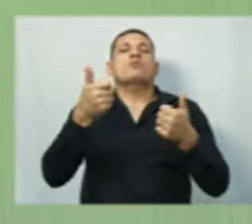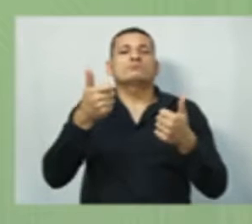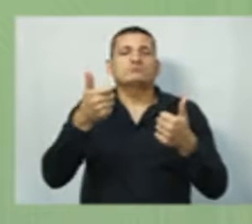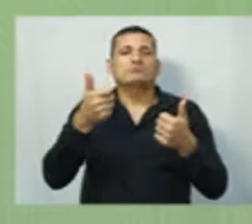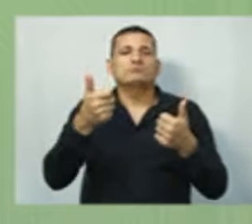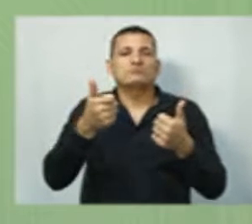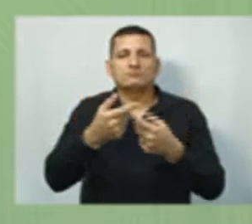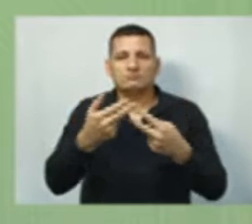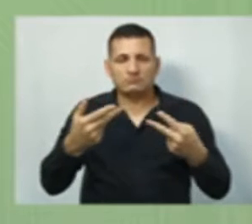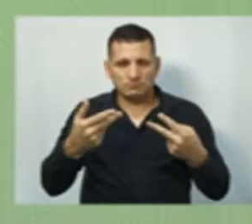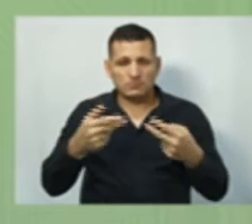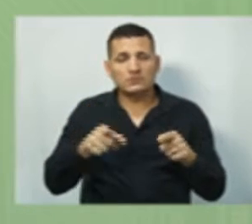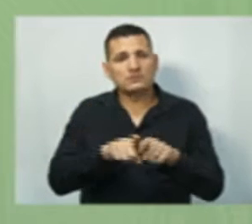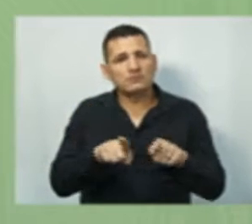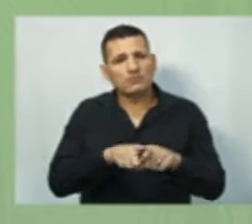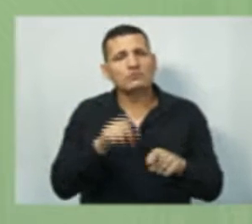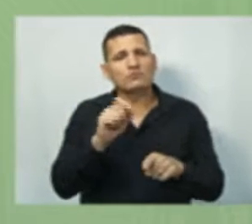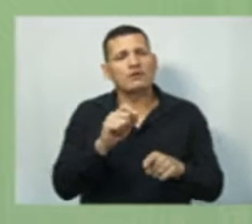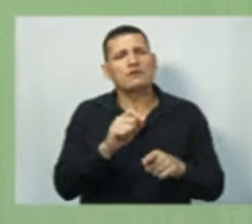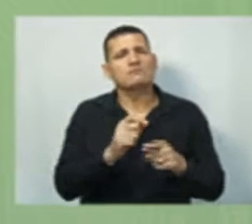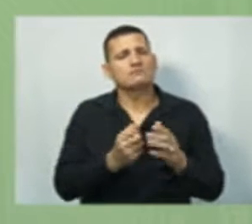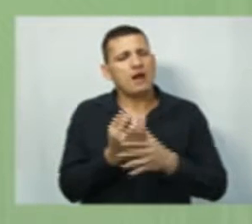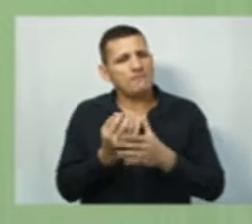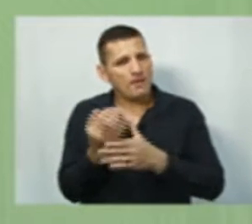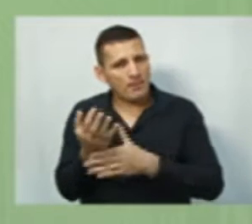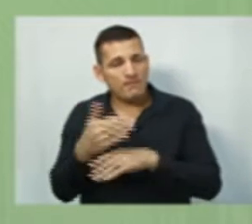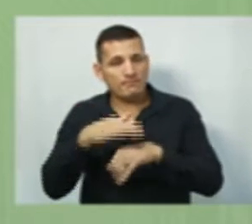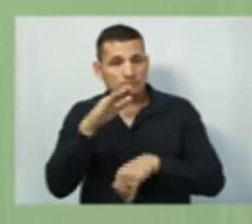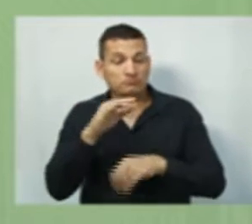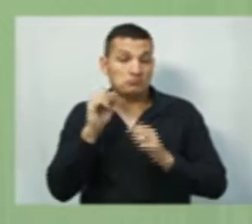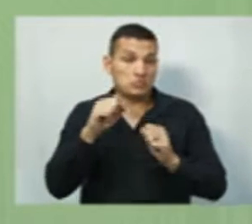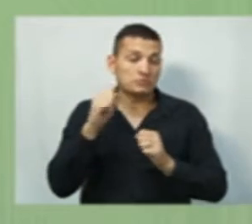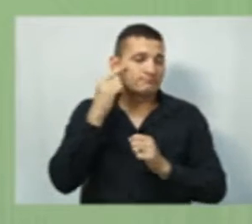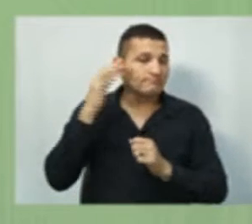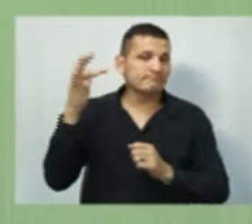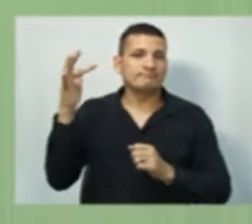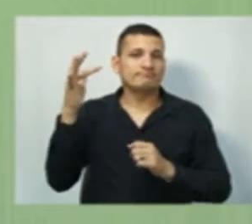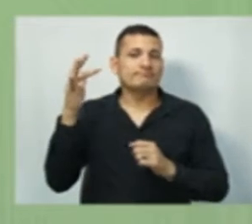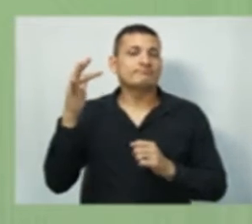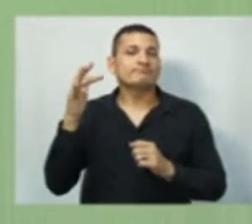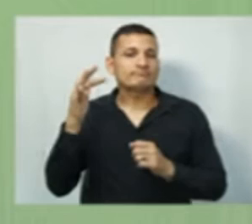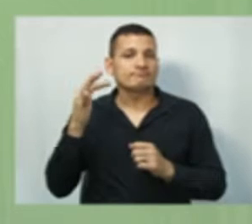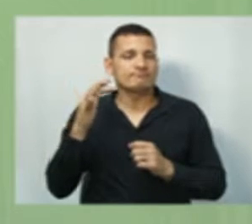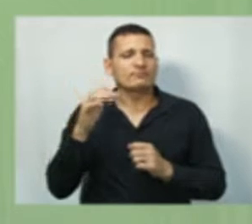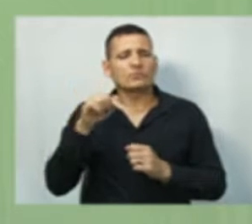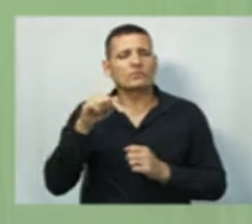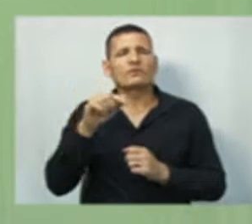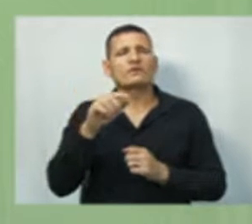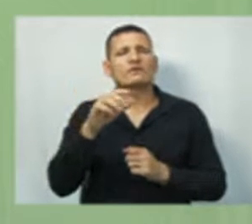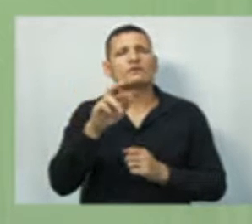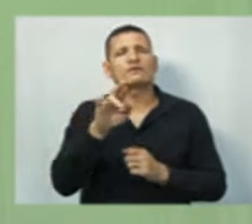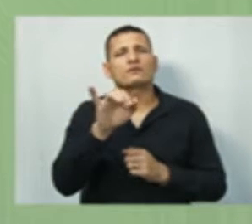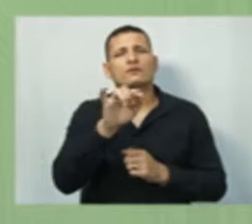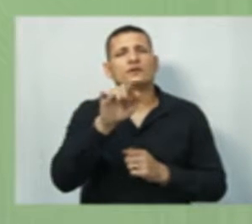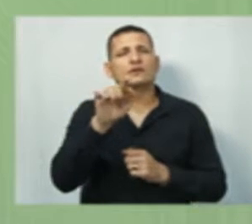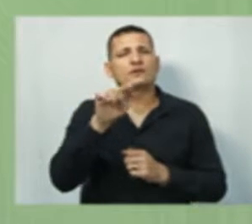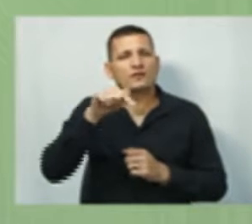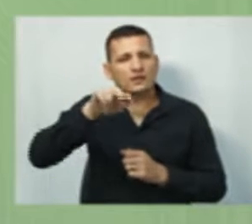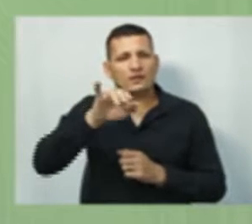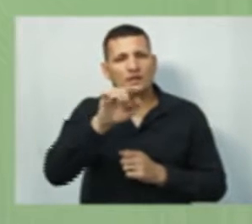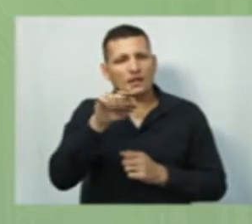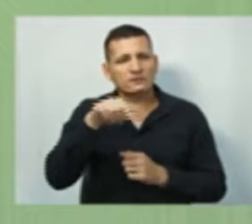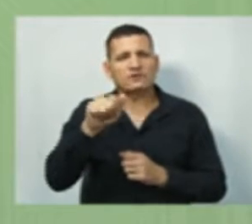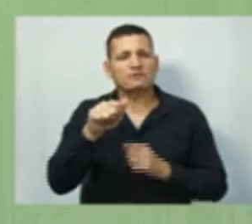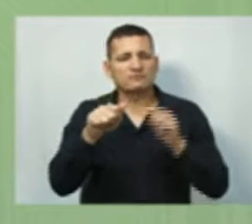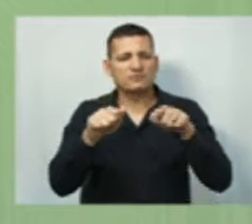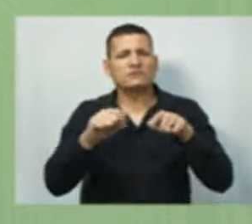também tem a ver com produzir mais. A gente pode imaginar a riqueza como um grande pote de riqueza, uma grande montanha, onde nós estamos